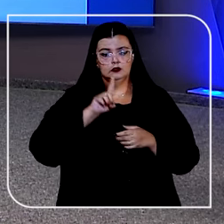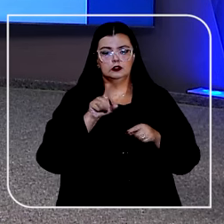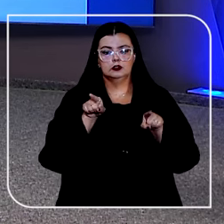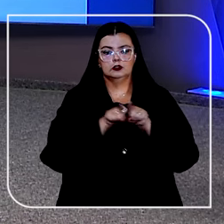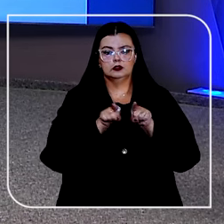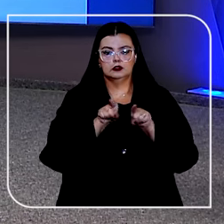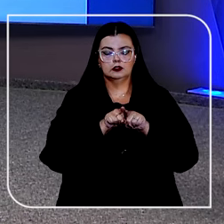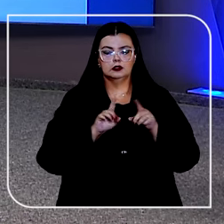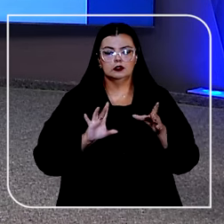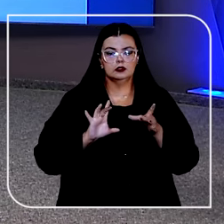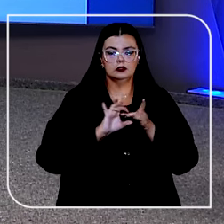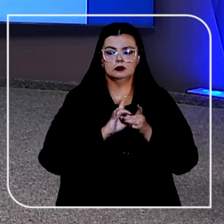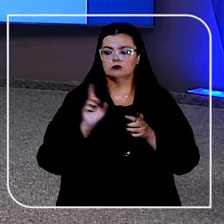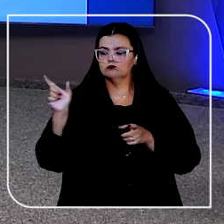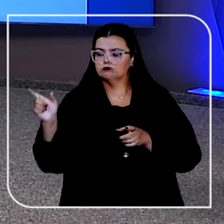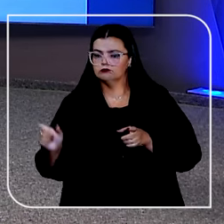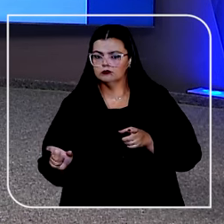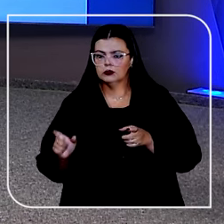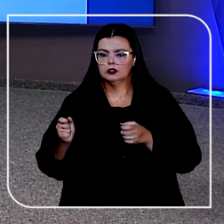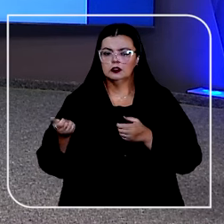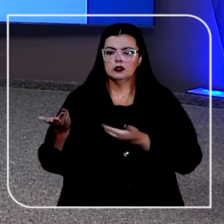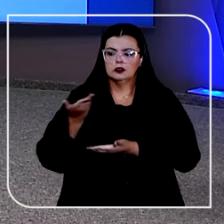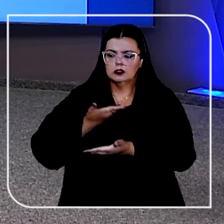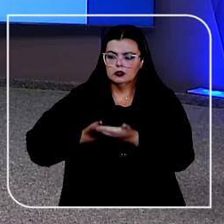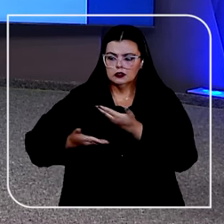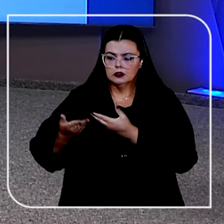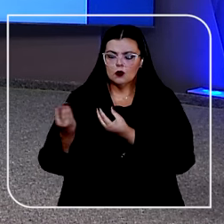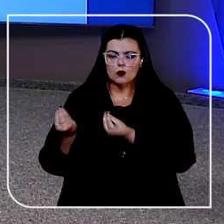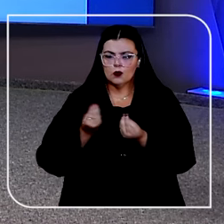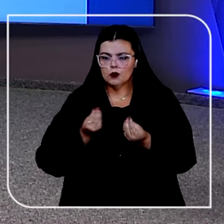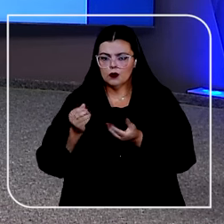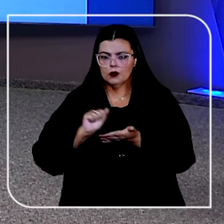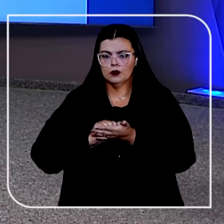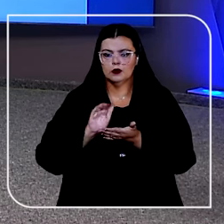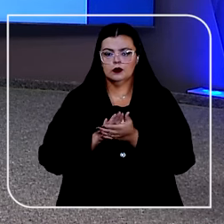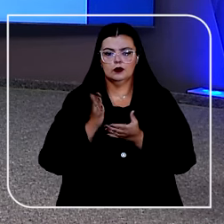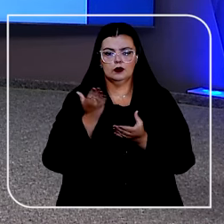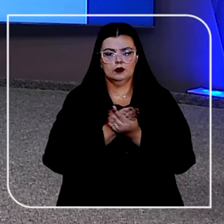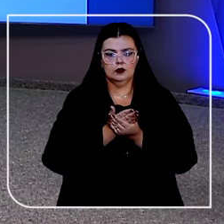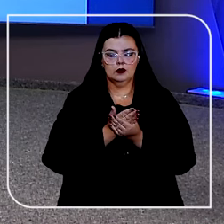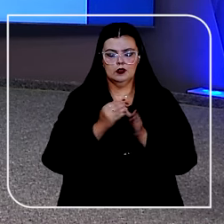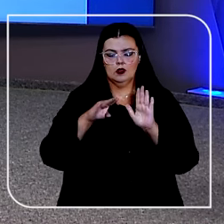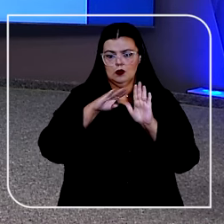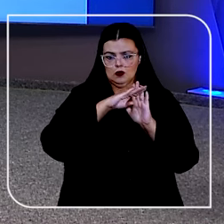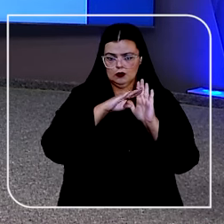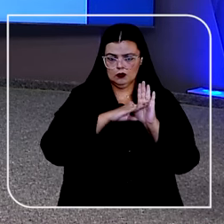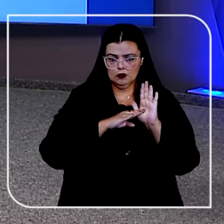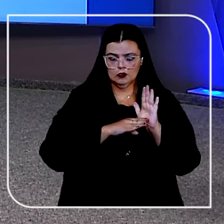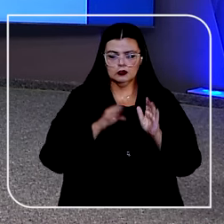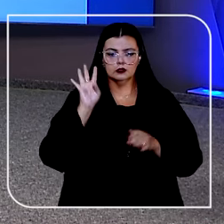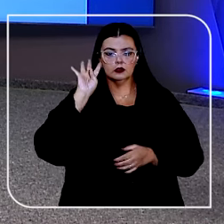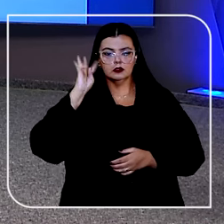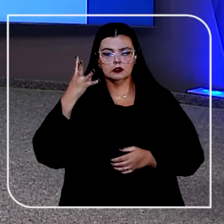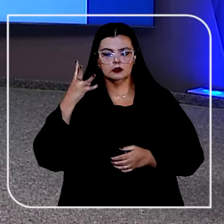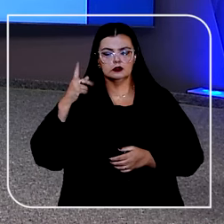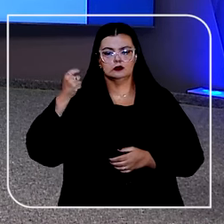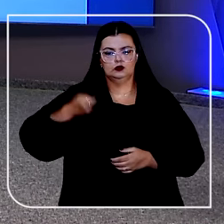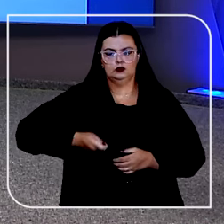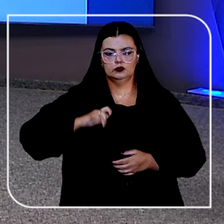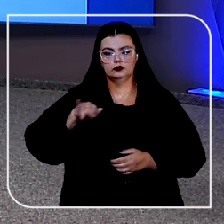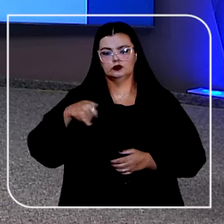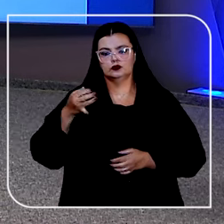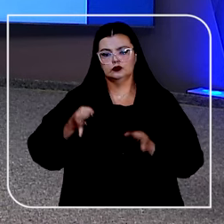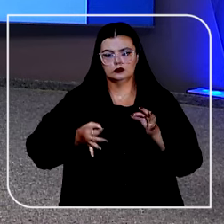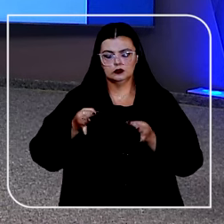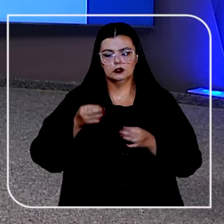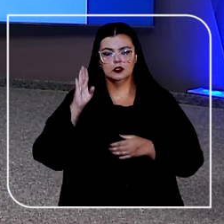direito e as partes serem ouvidas na tramitação processual de modo que o conteúdo de uma decisão judicial